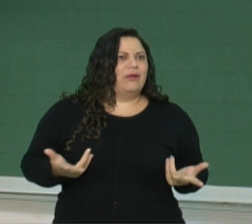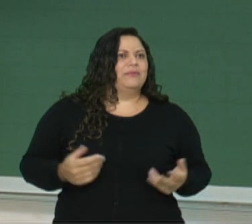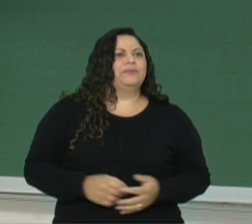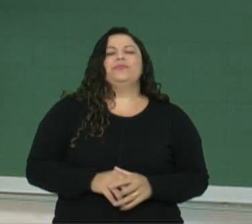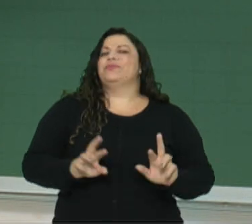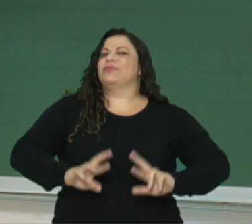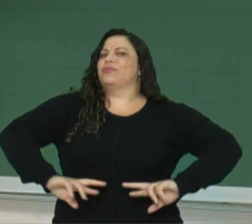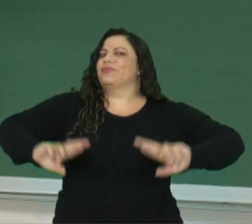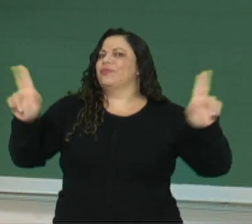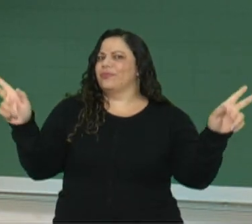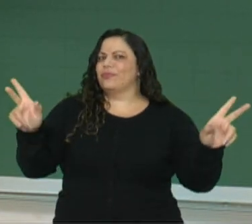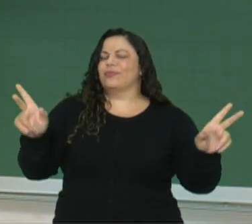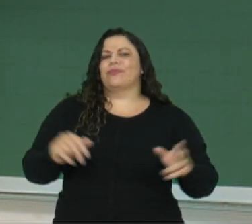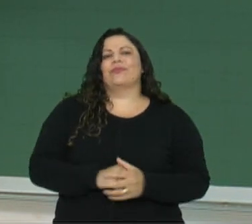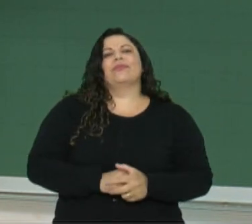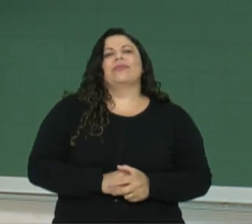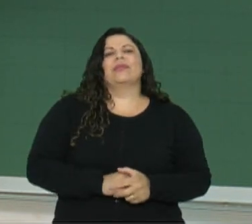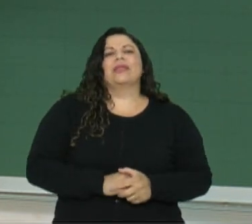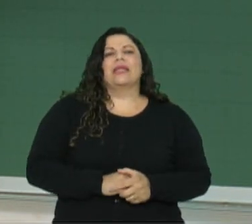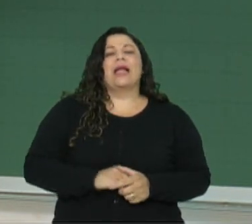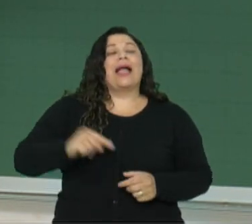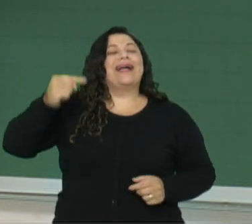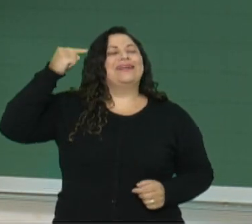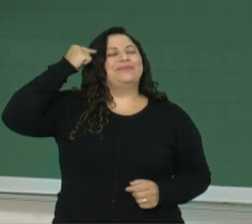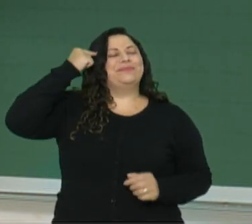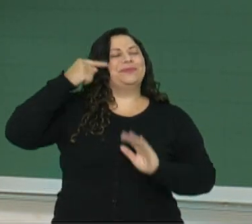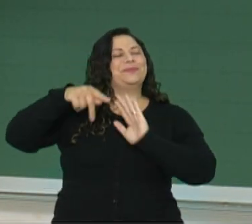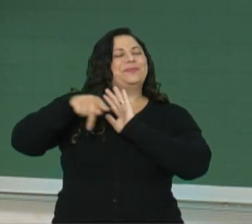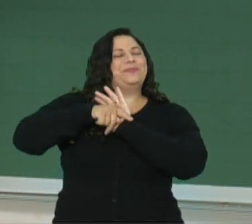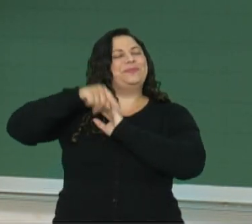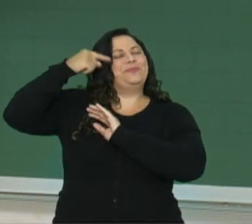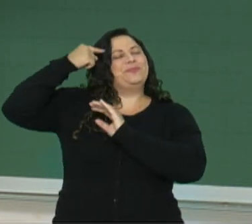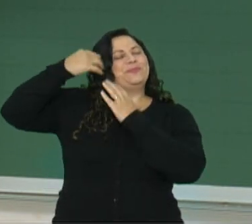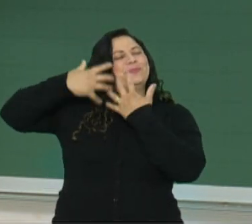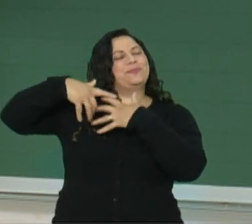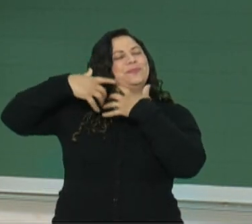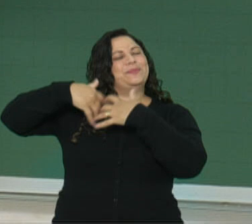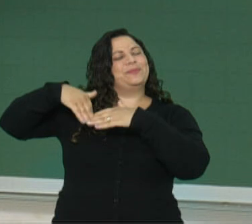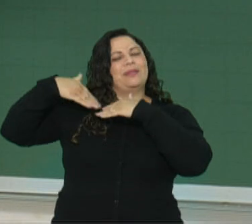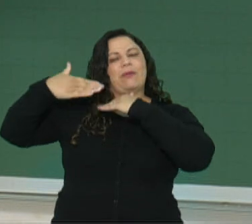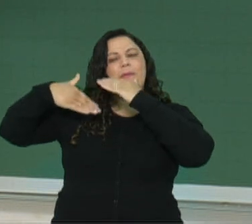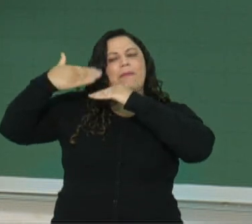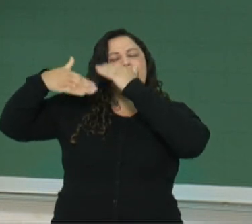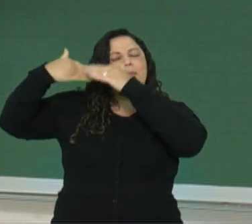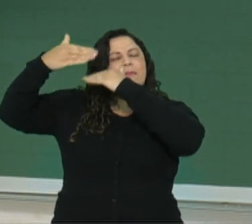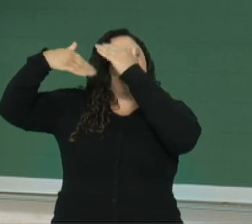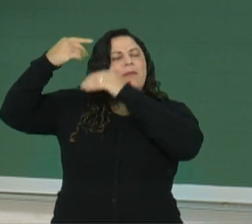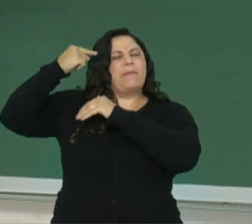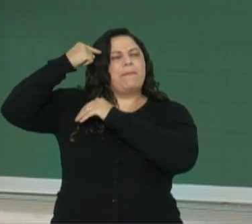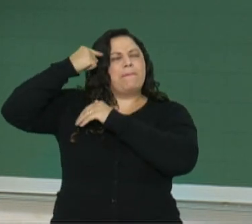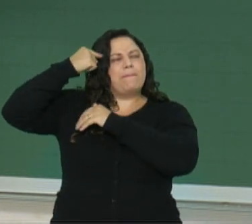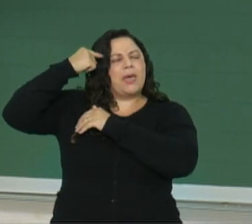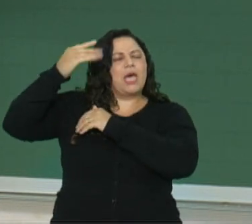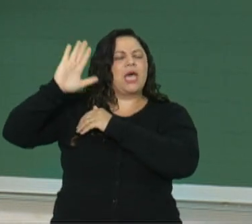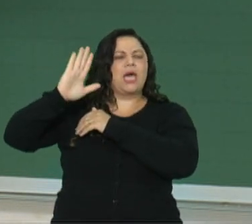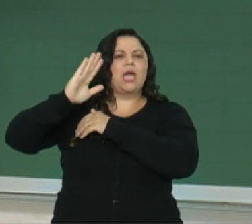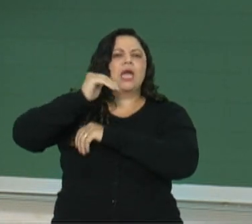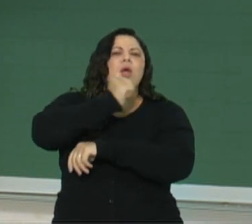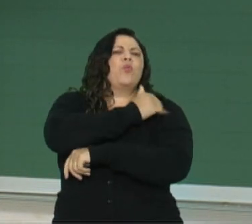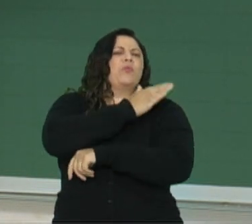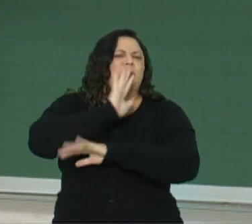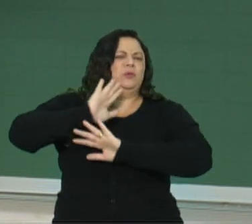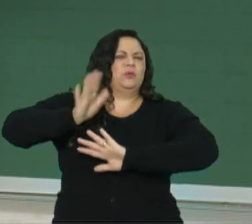daqui, as concepções da mente de cada um, tudo aquilo que o preconceito que ele já tinha